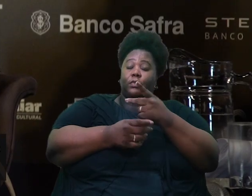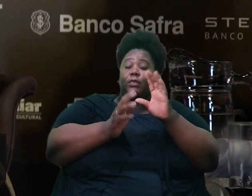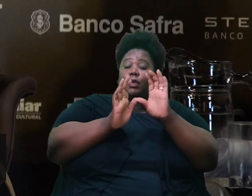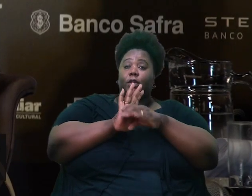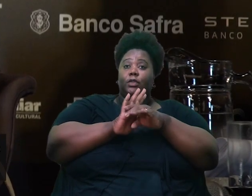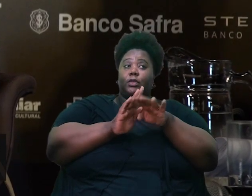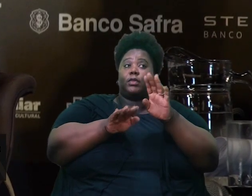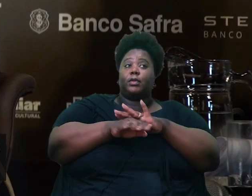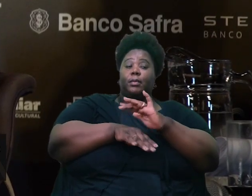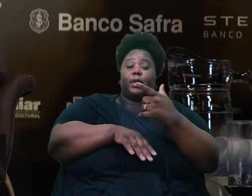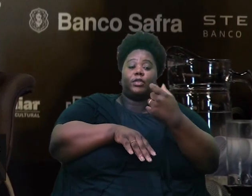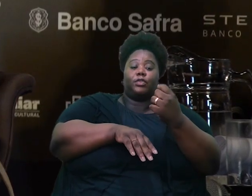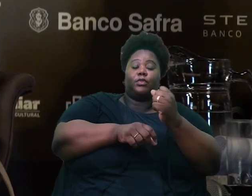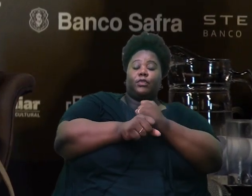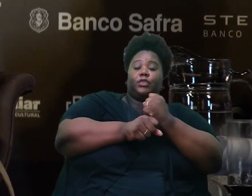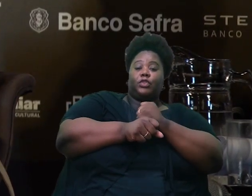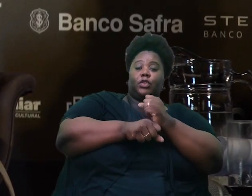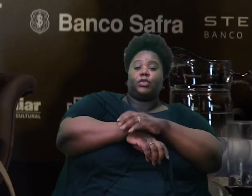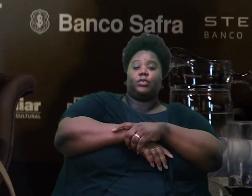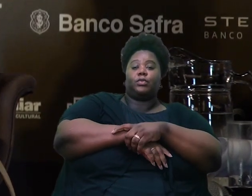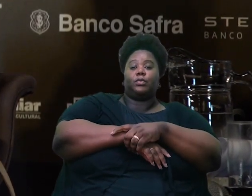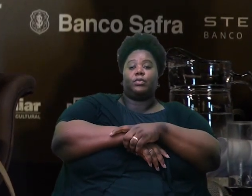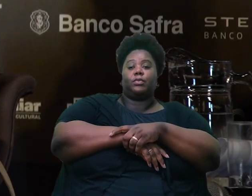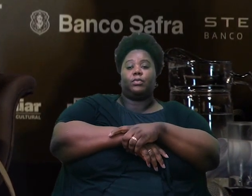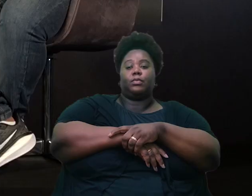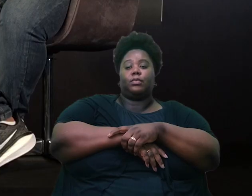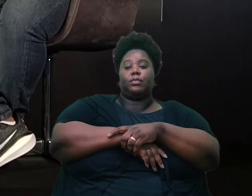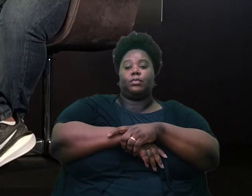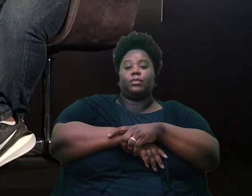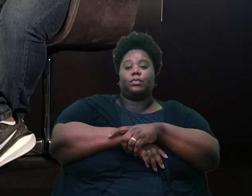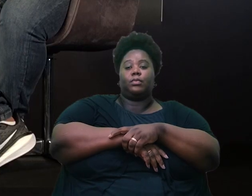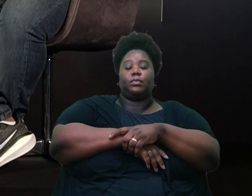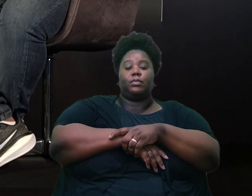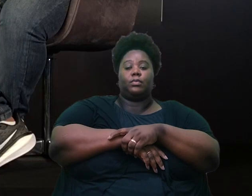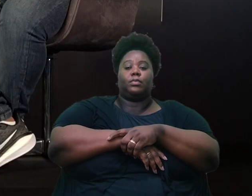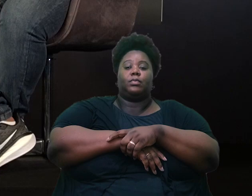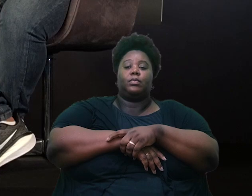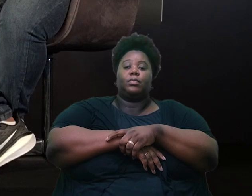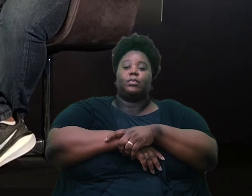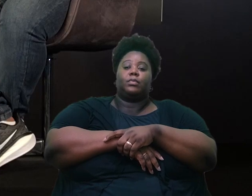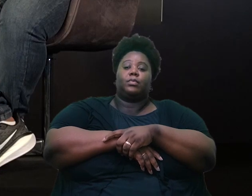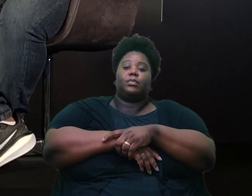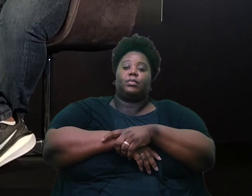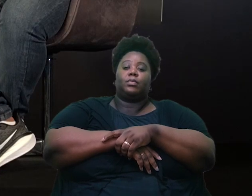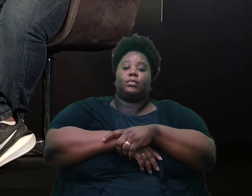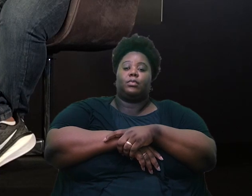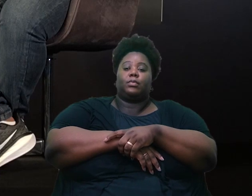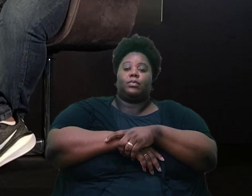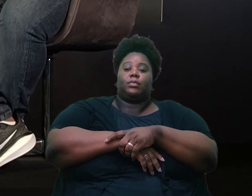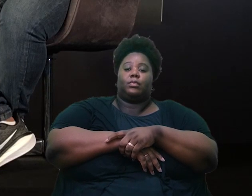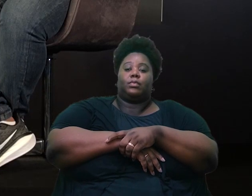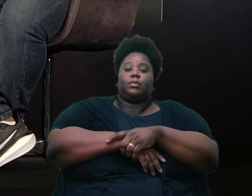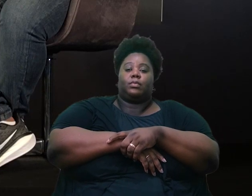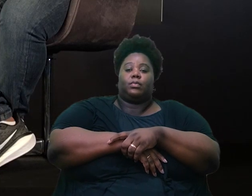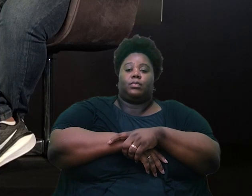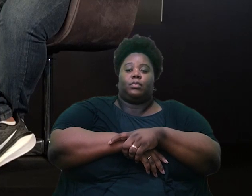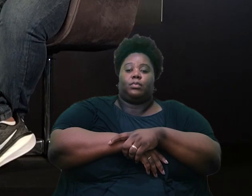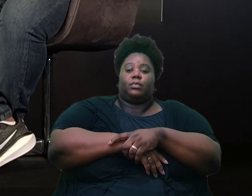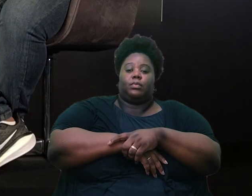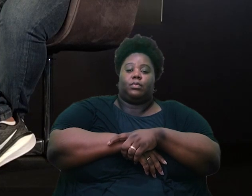conceito há mais de 20 anos. E ele bombou no Brasil no último